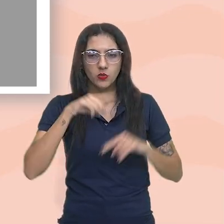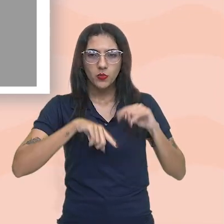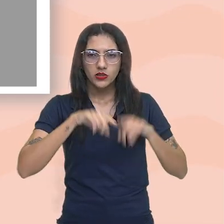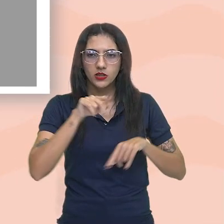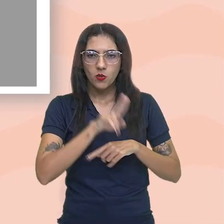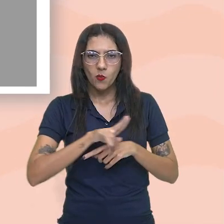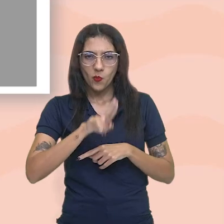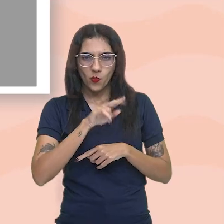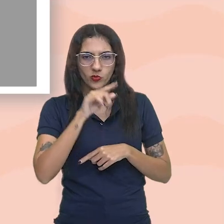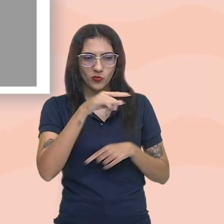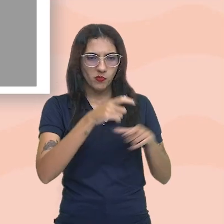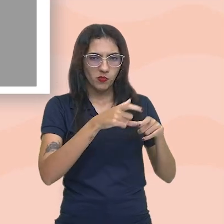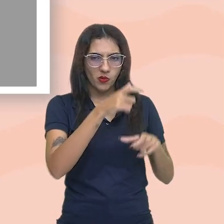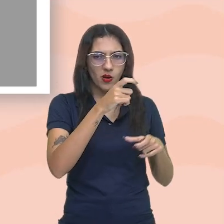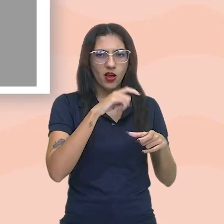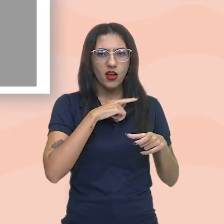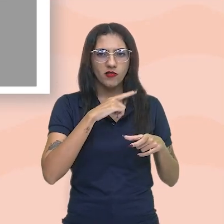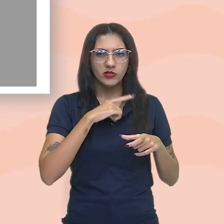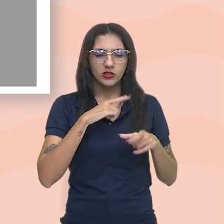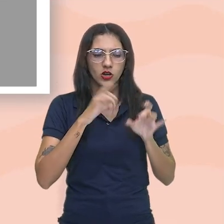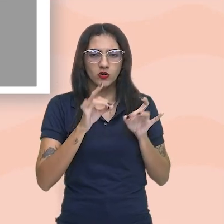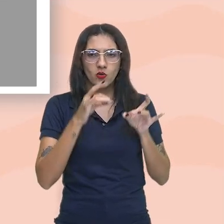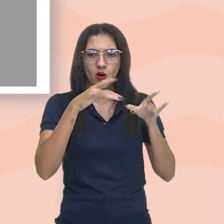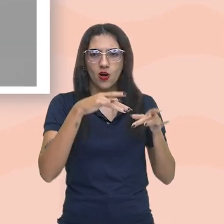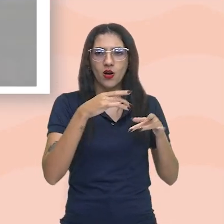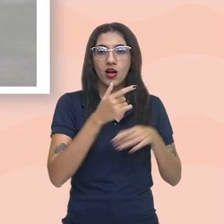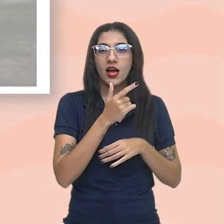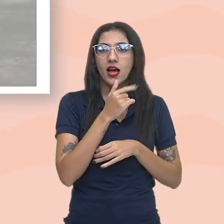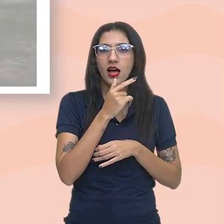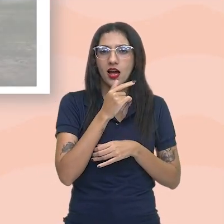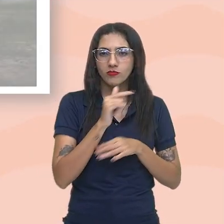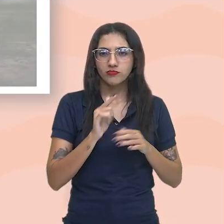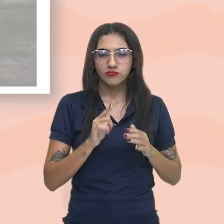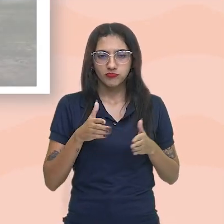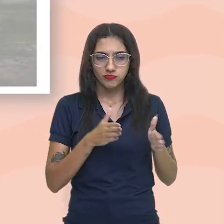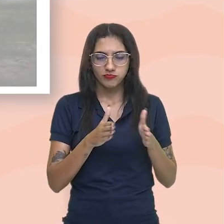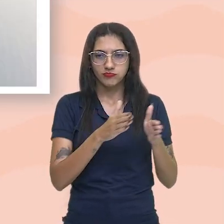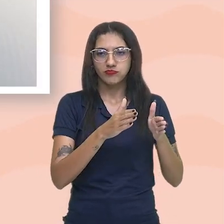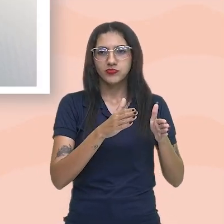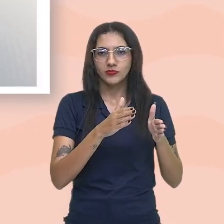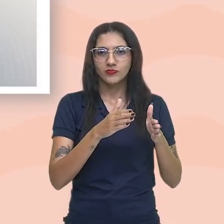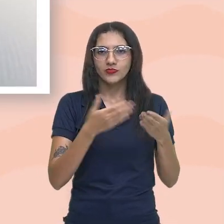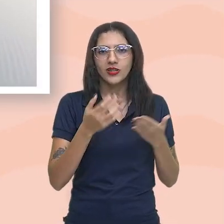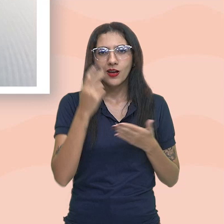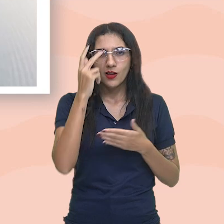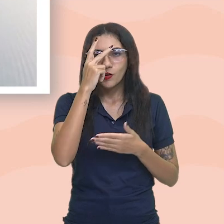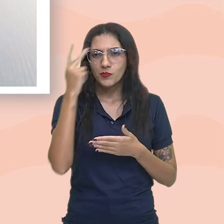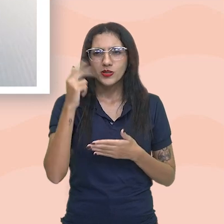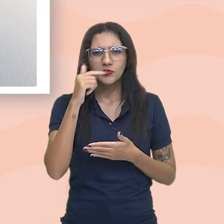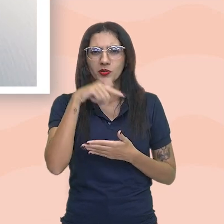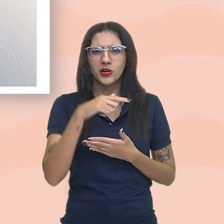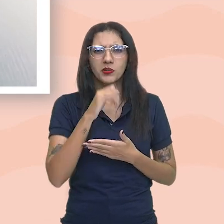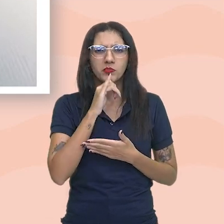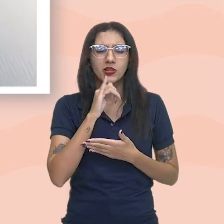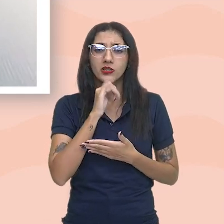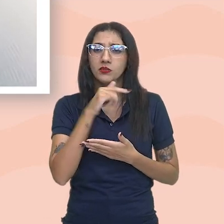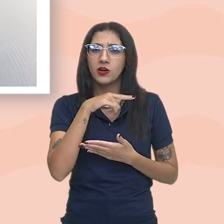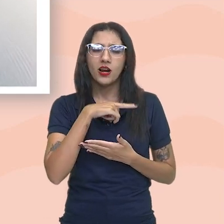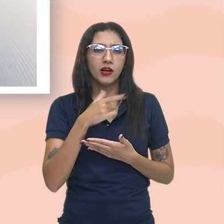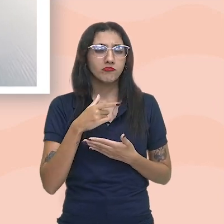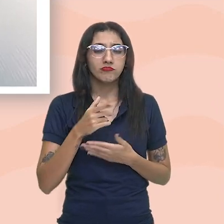vai ser levado para o fundo do rio, né? No nosso caso, para a lagoa. E fica a pessoa como se ela estivesse tendo